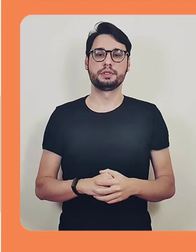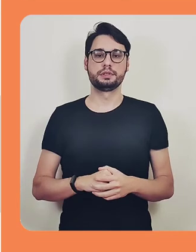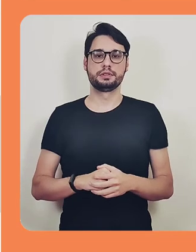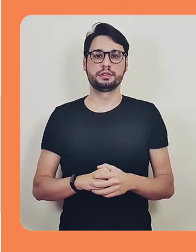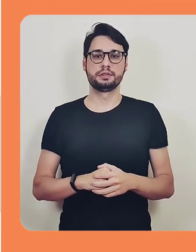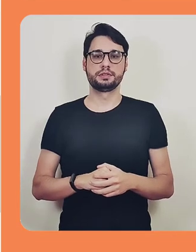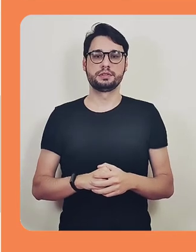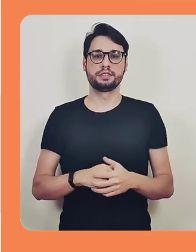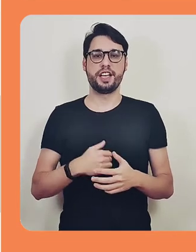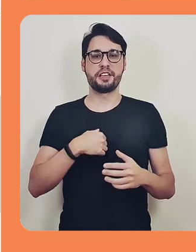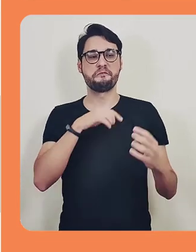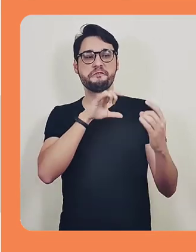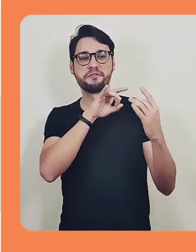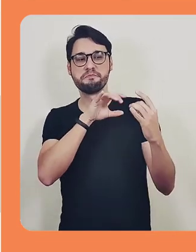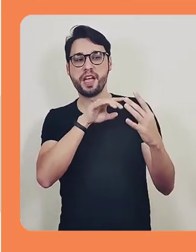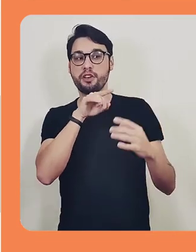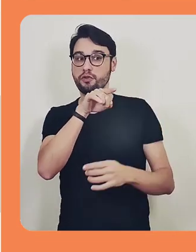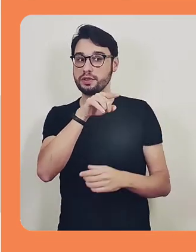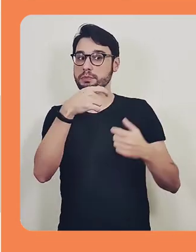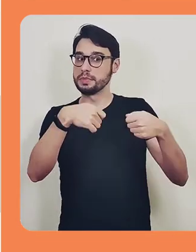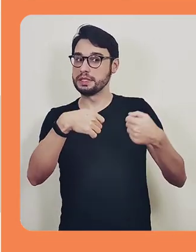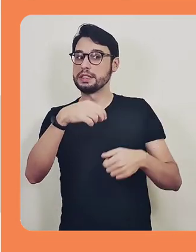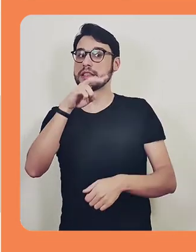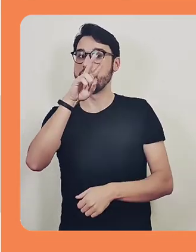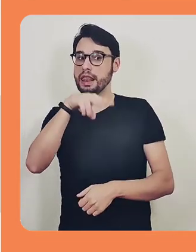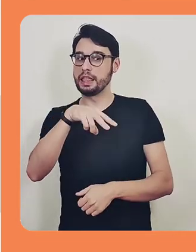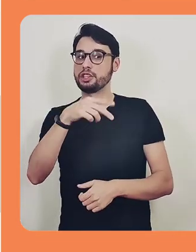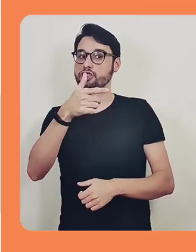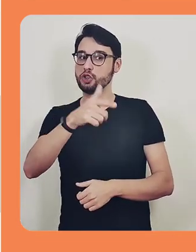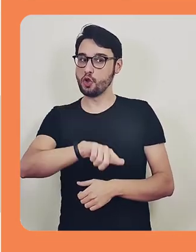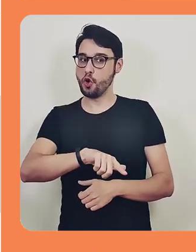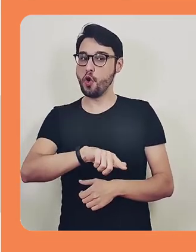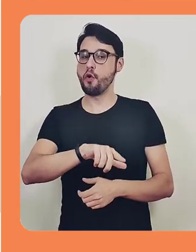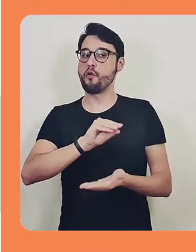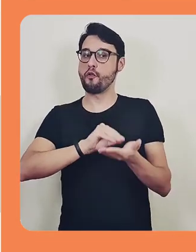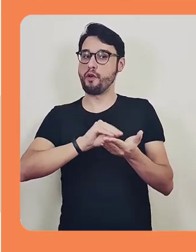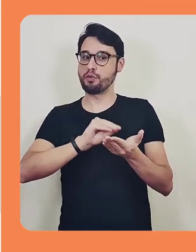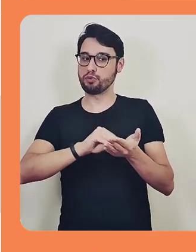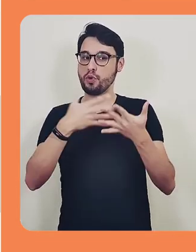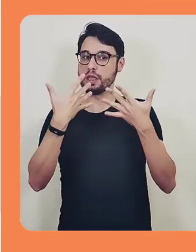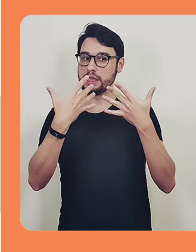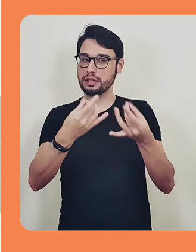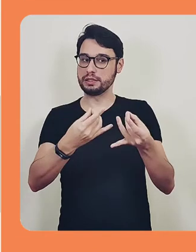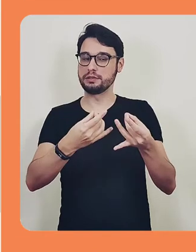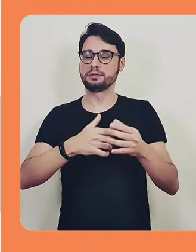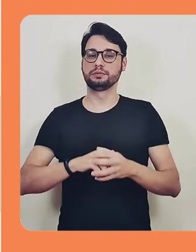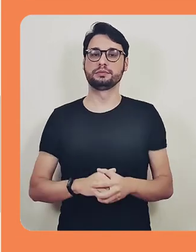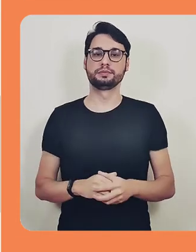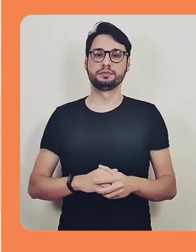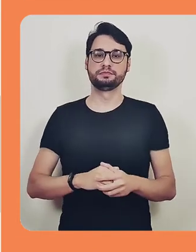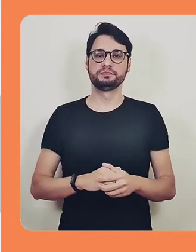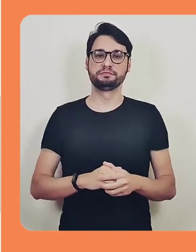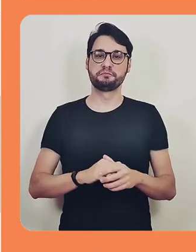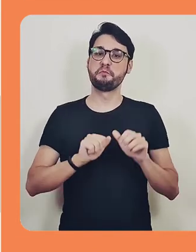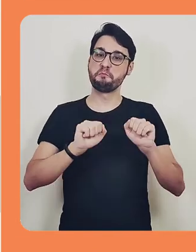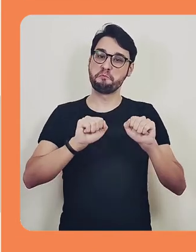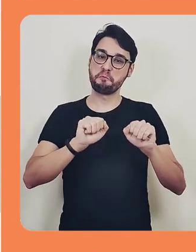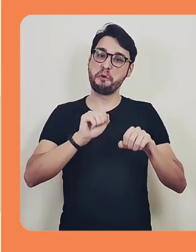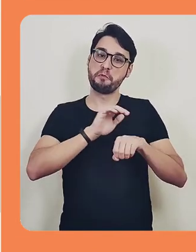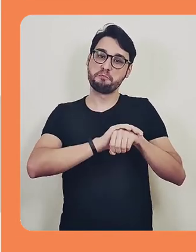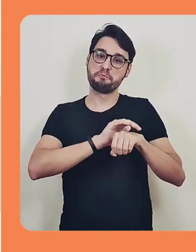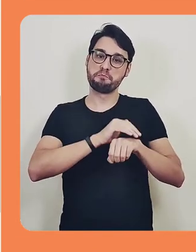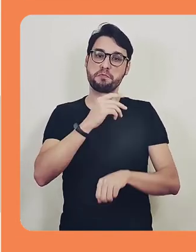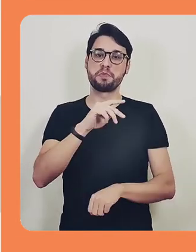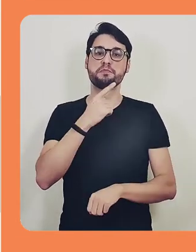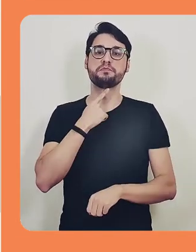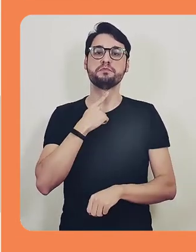Então, leia novamente. Você está desatento. Aqui